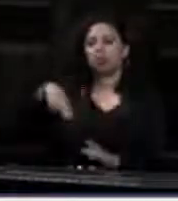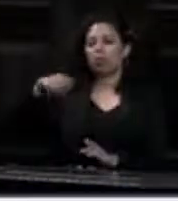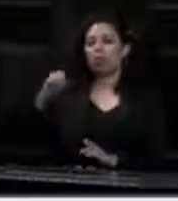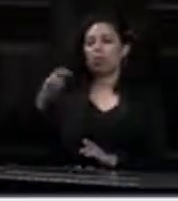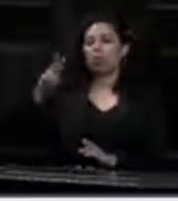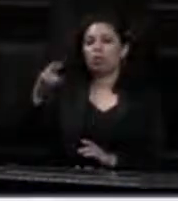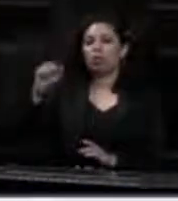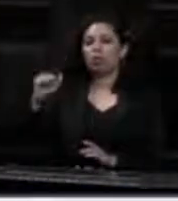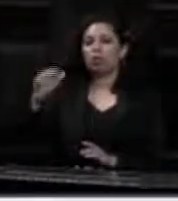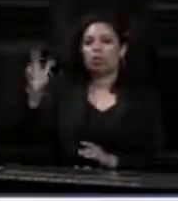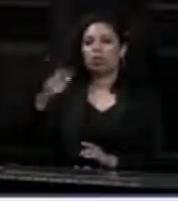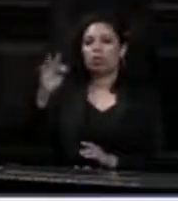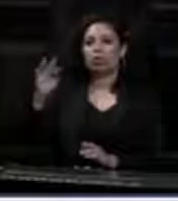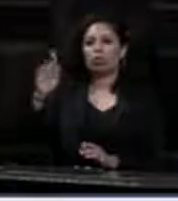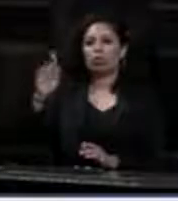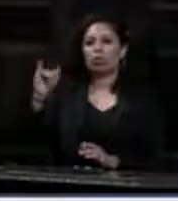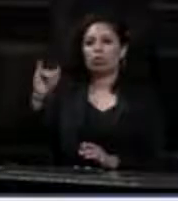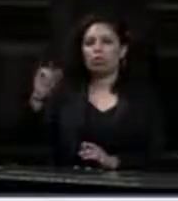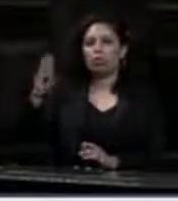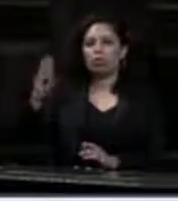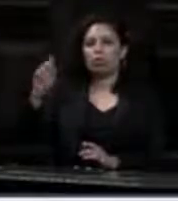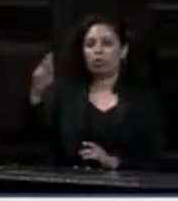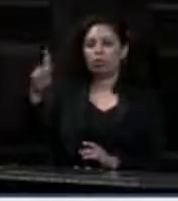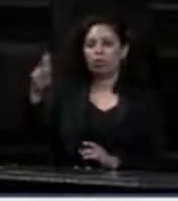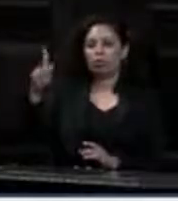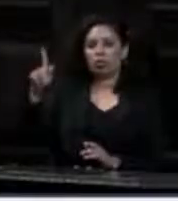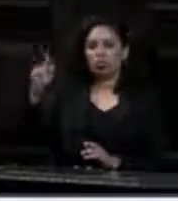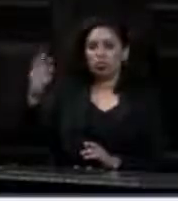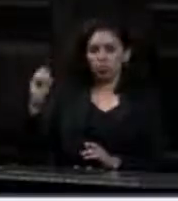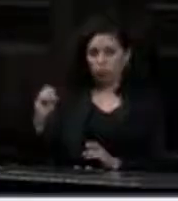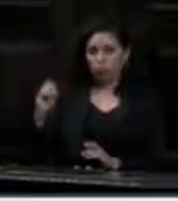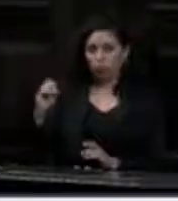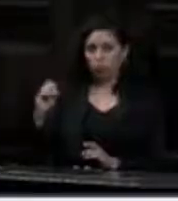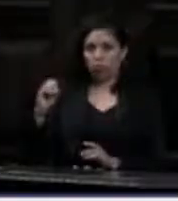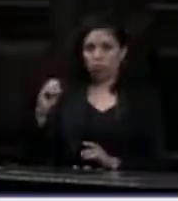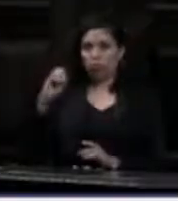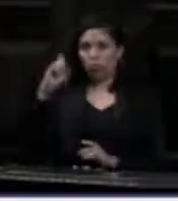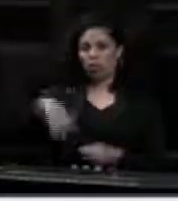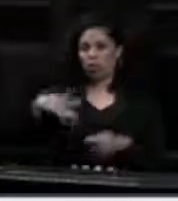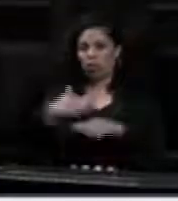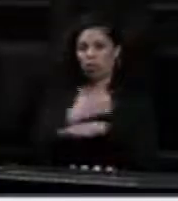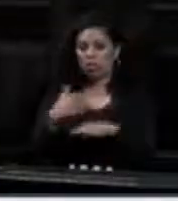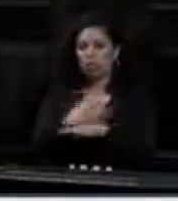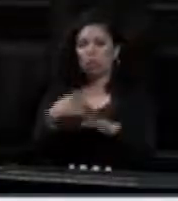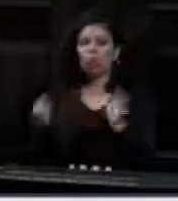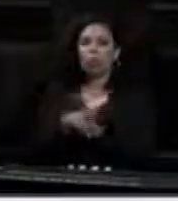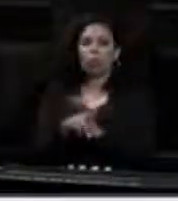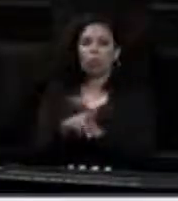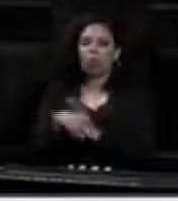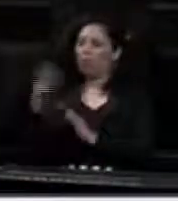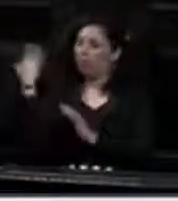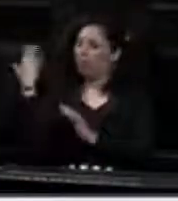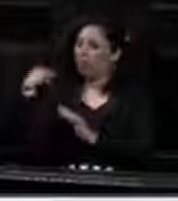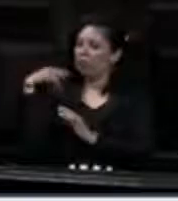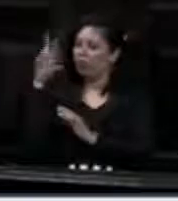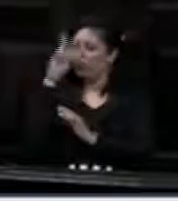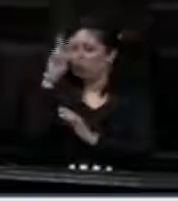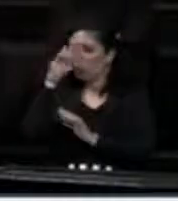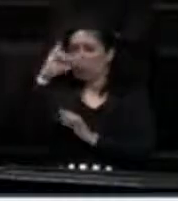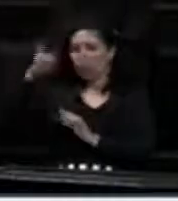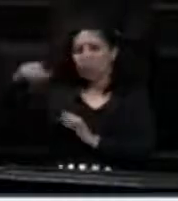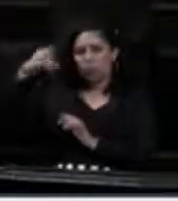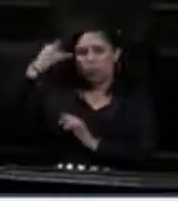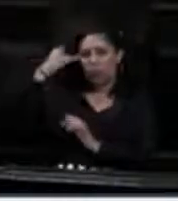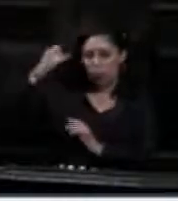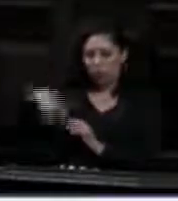só é a 2ª maior produtora de flores de corte do Brasil, graças aos japoneses, que foram morar em Nova